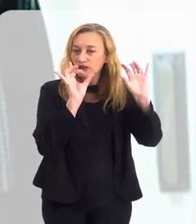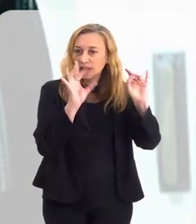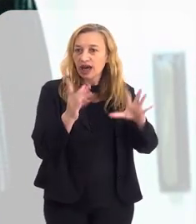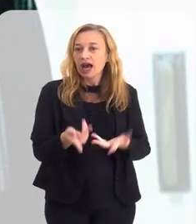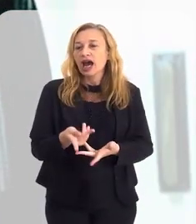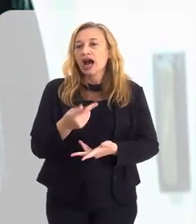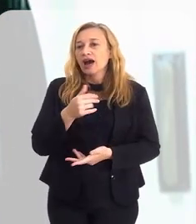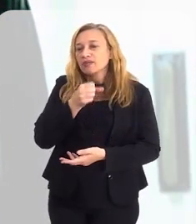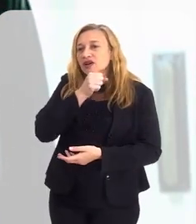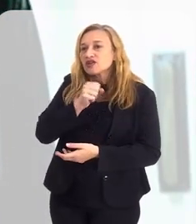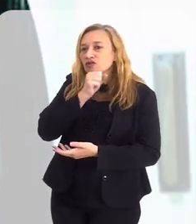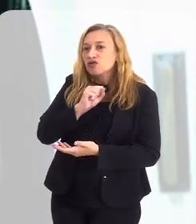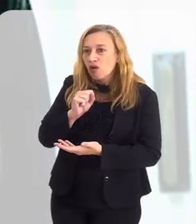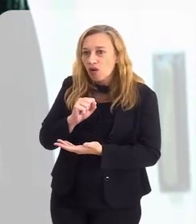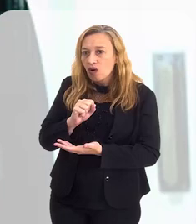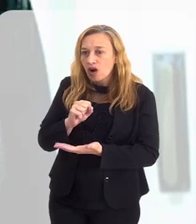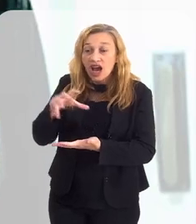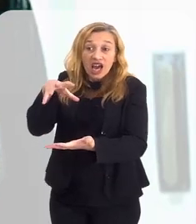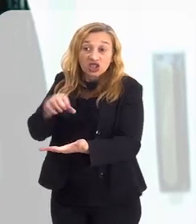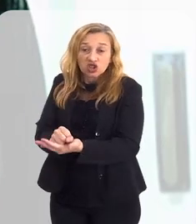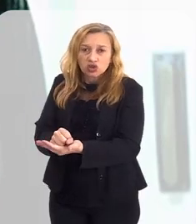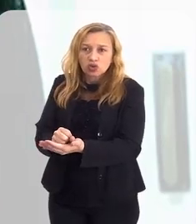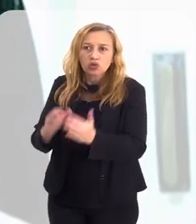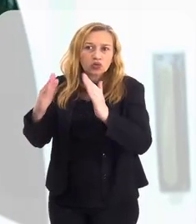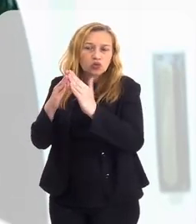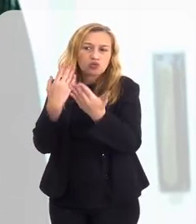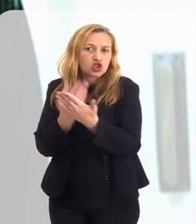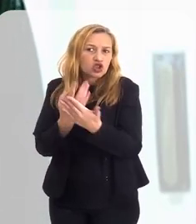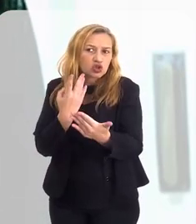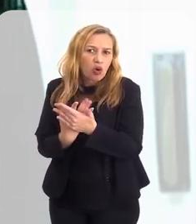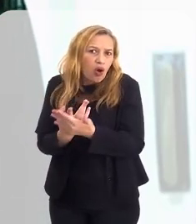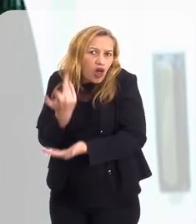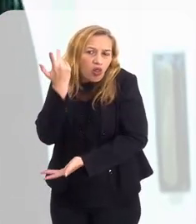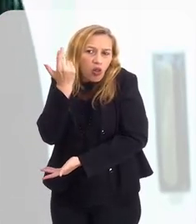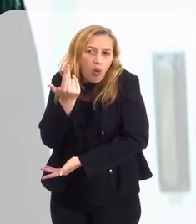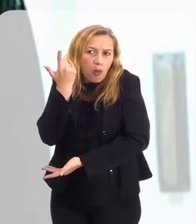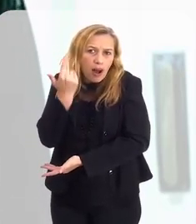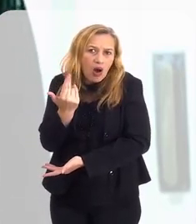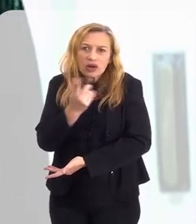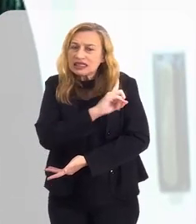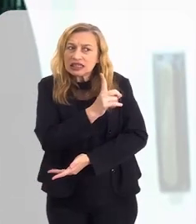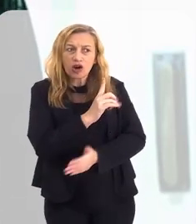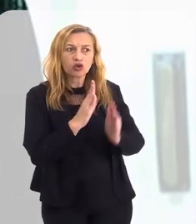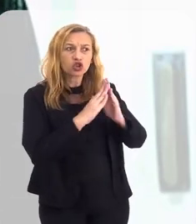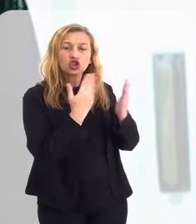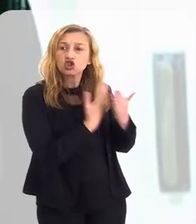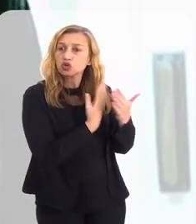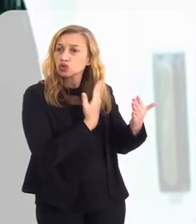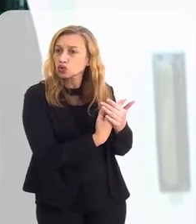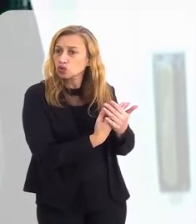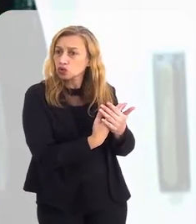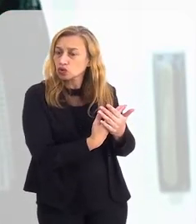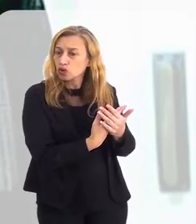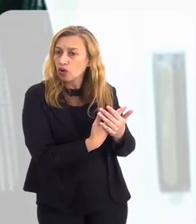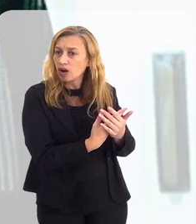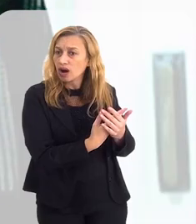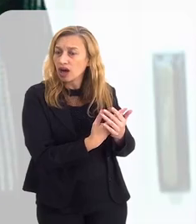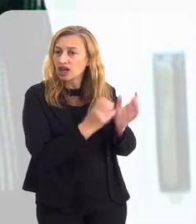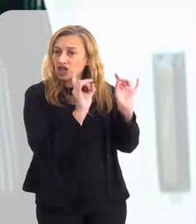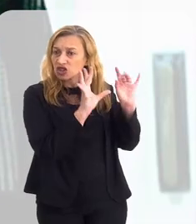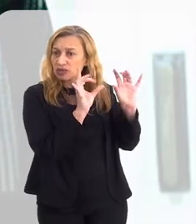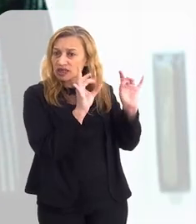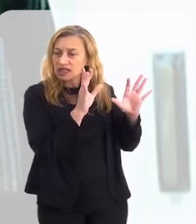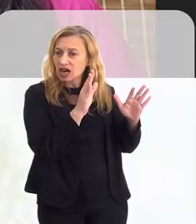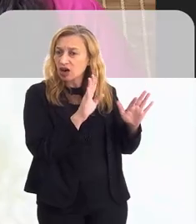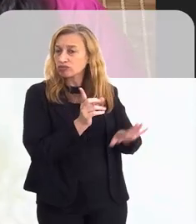fez com que a minha avó optasse por matriculá-lo numa escola regular. Então, ele não estudou em escola especial. Ele estudou a vida inteira em